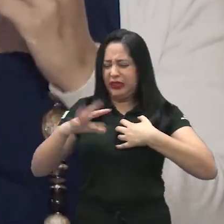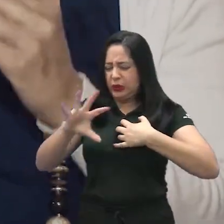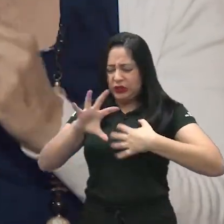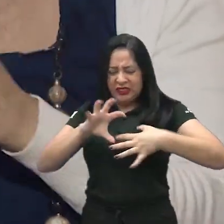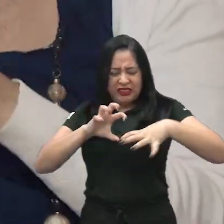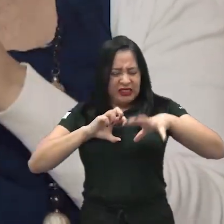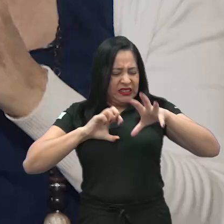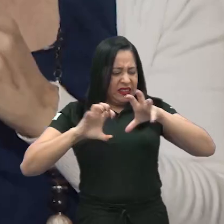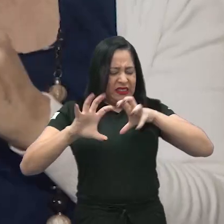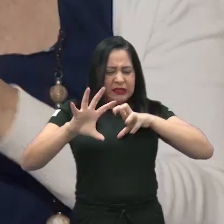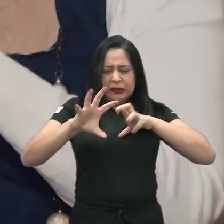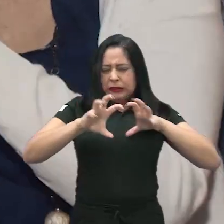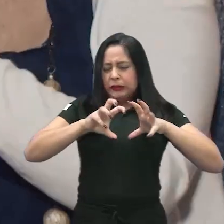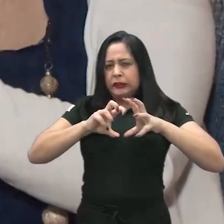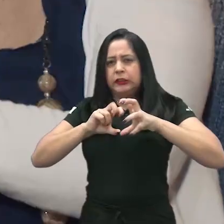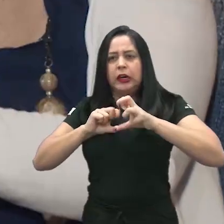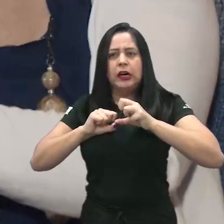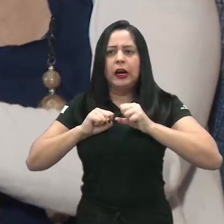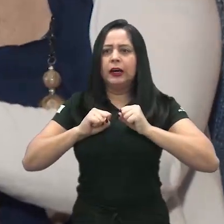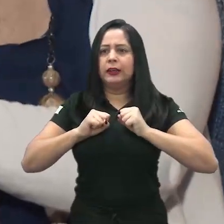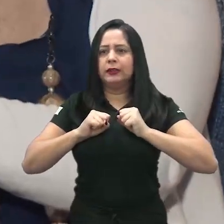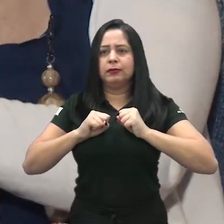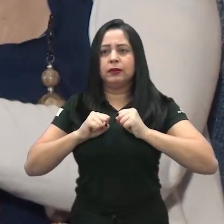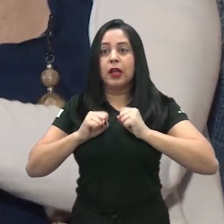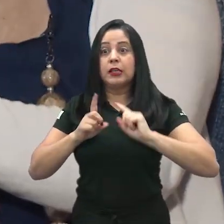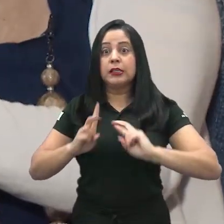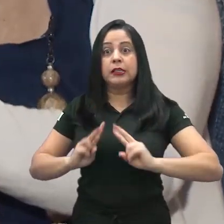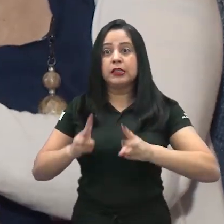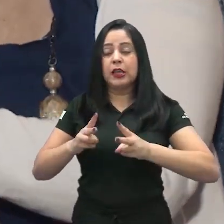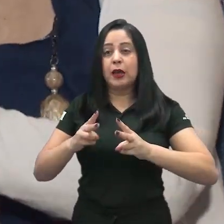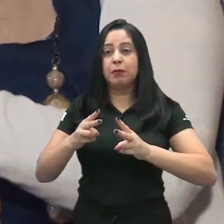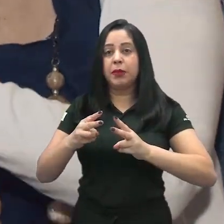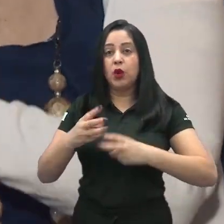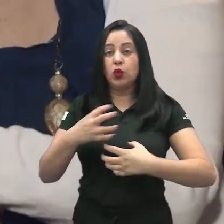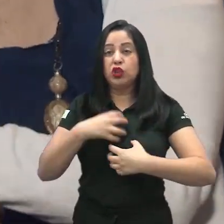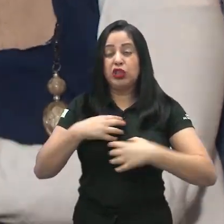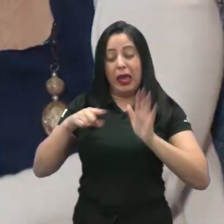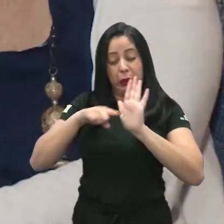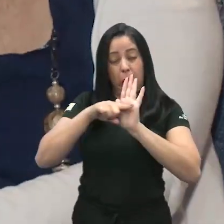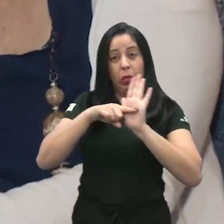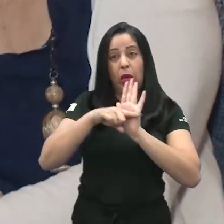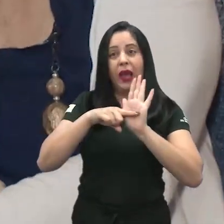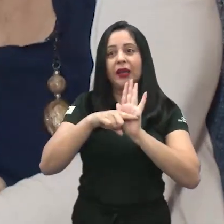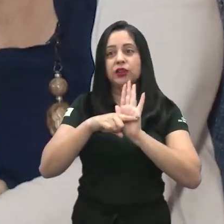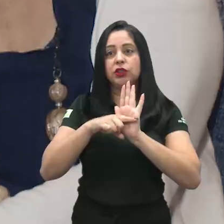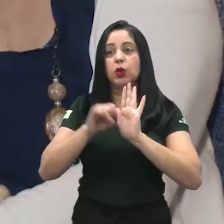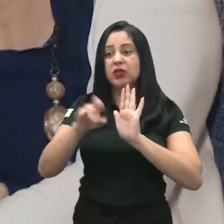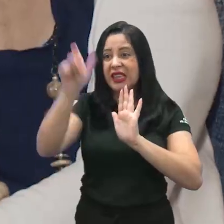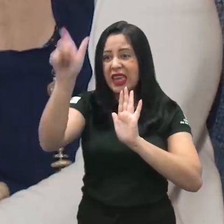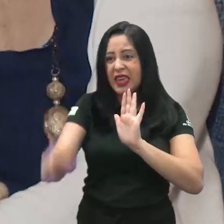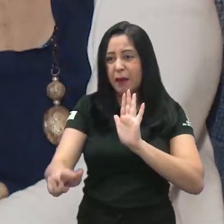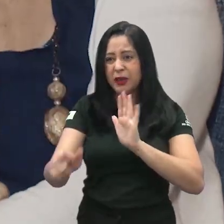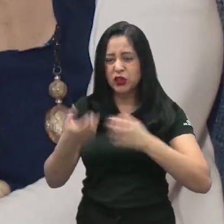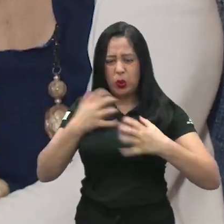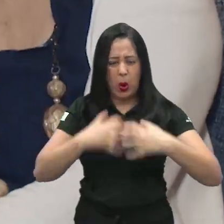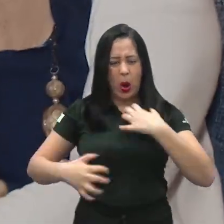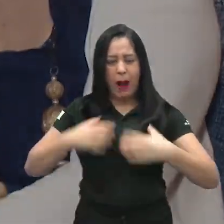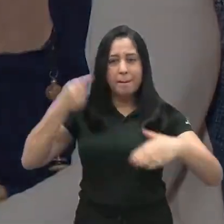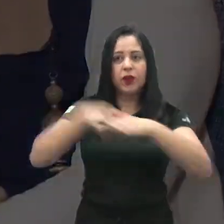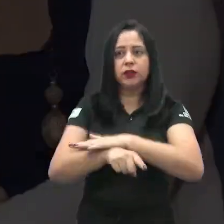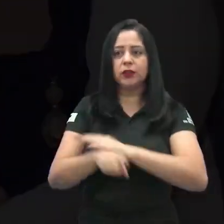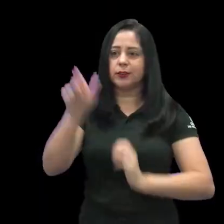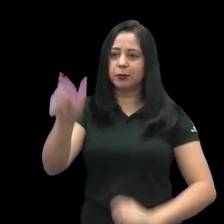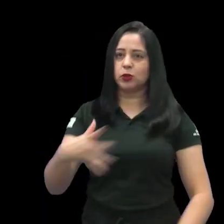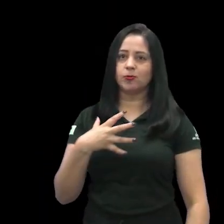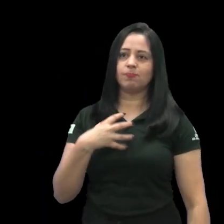é um imã poderoso de negatividade, certo? E qual é o ápice dessa negatividade? O